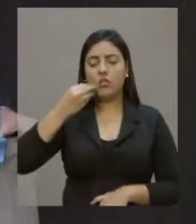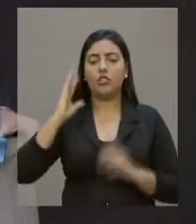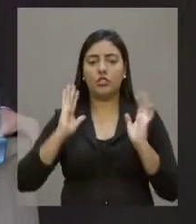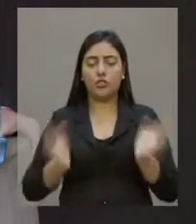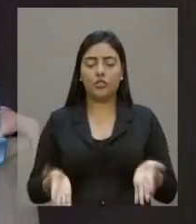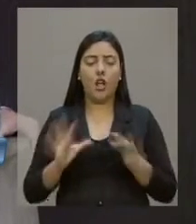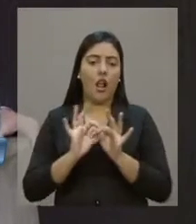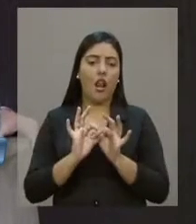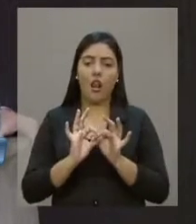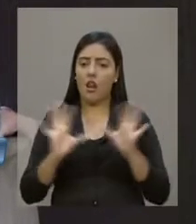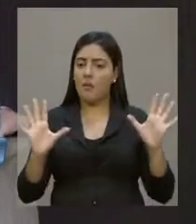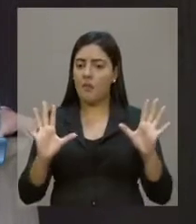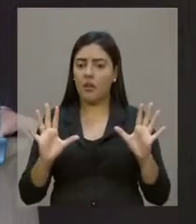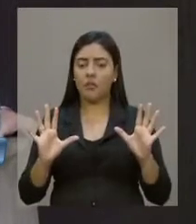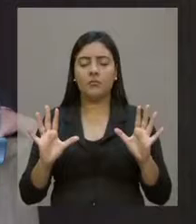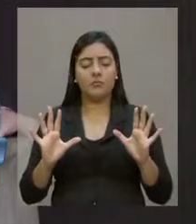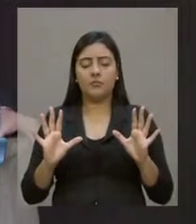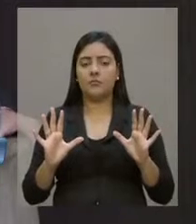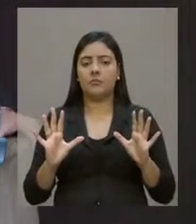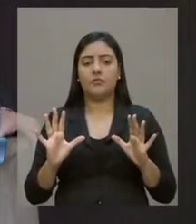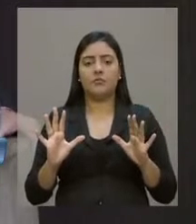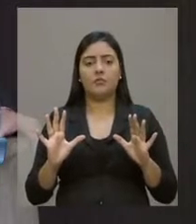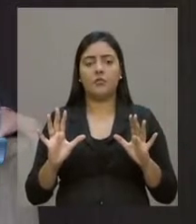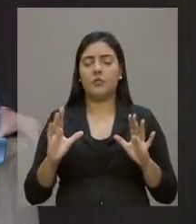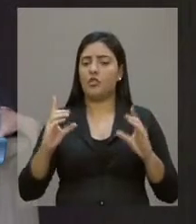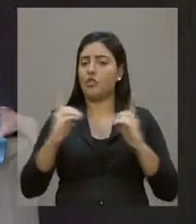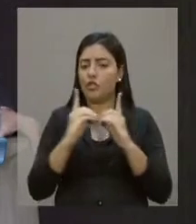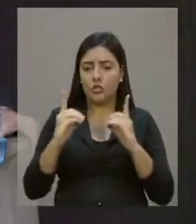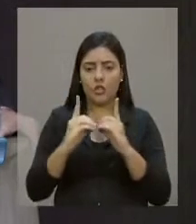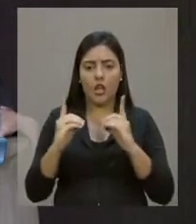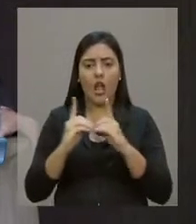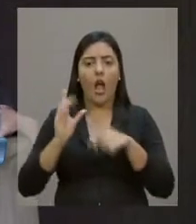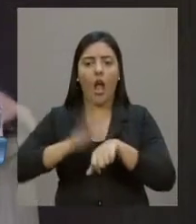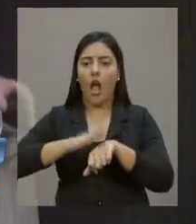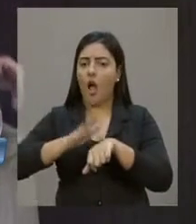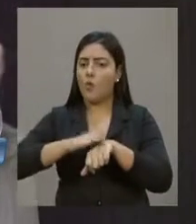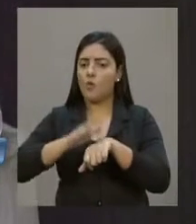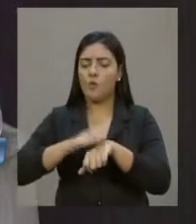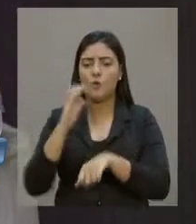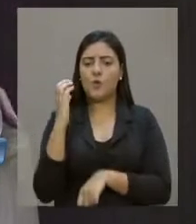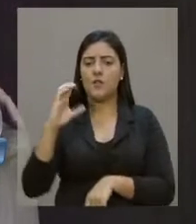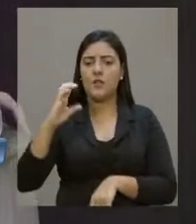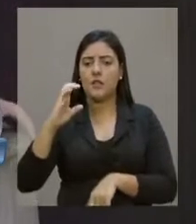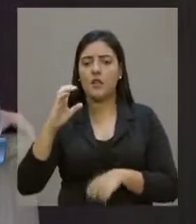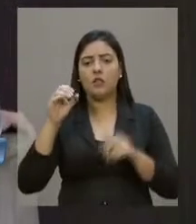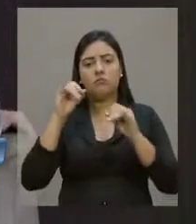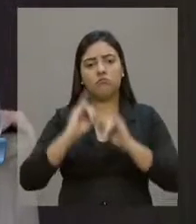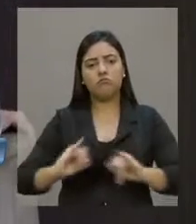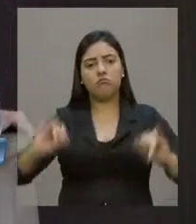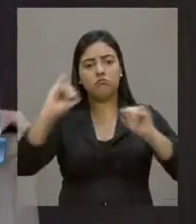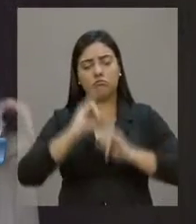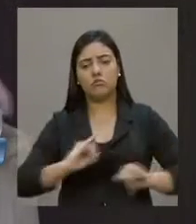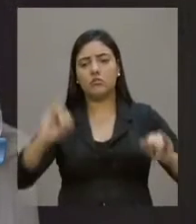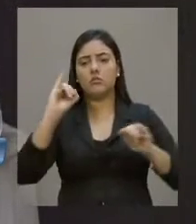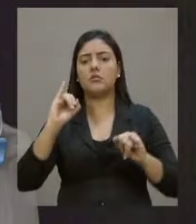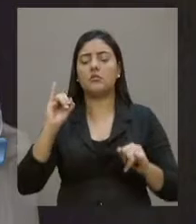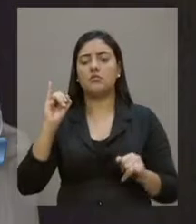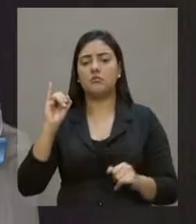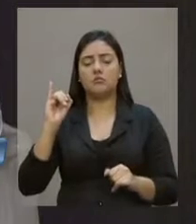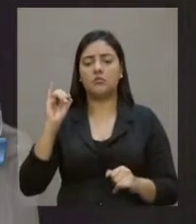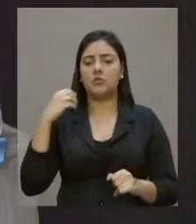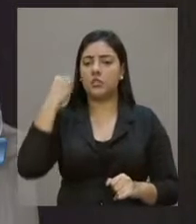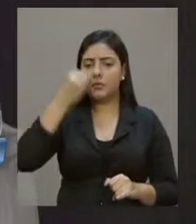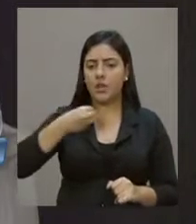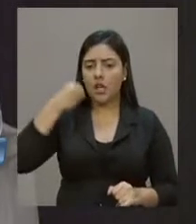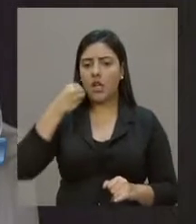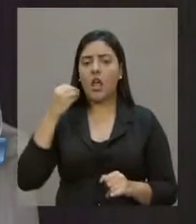com a liberdade de cátedra, com a autonomia necessária para o cultivo do saber,